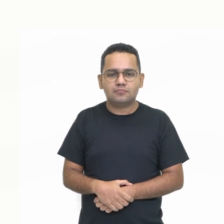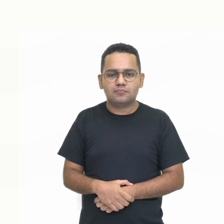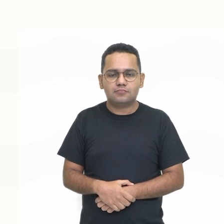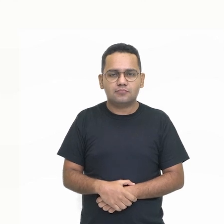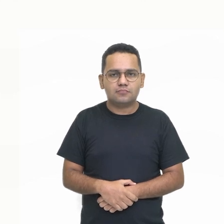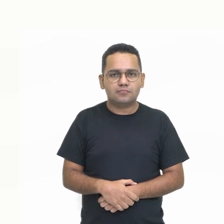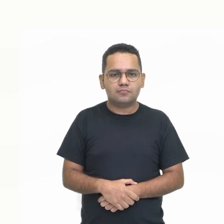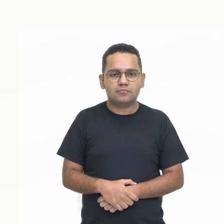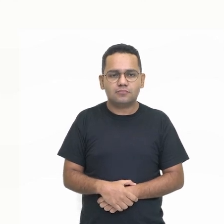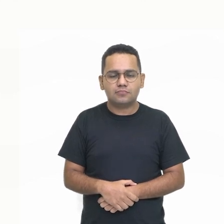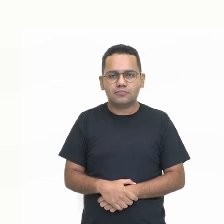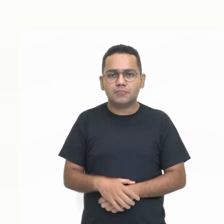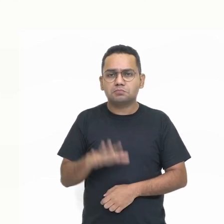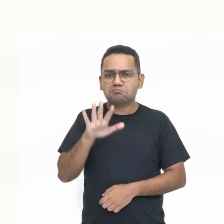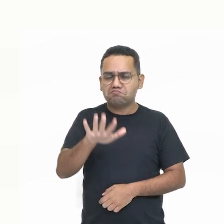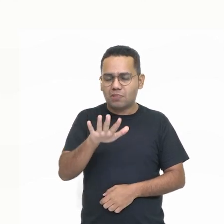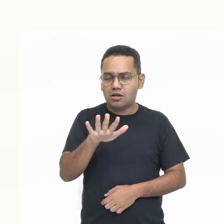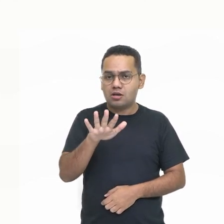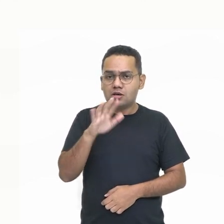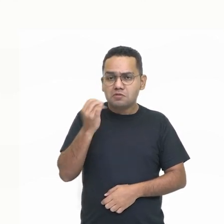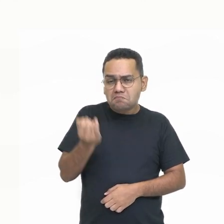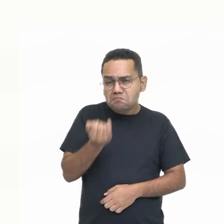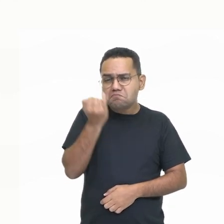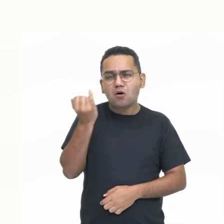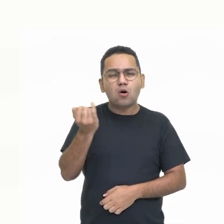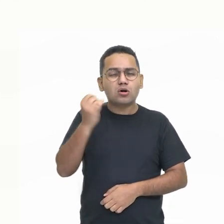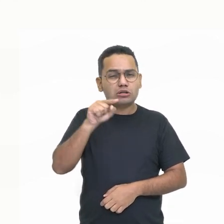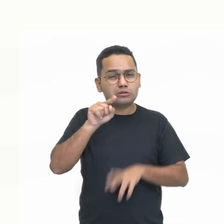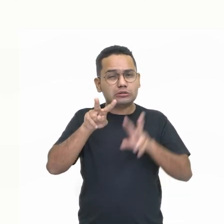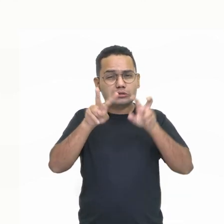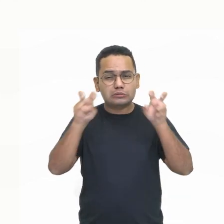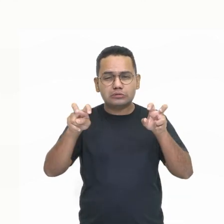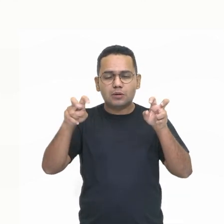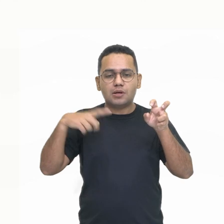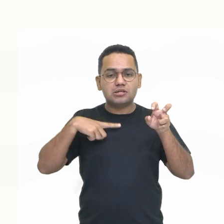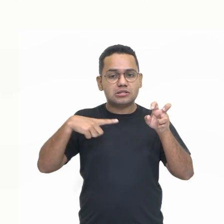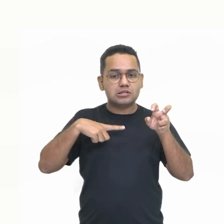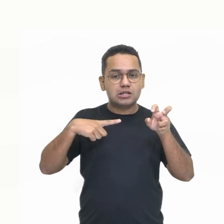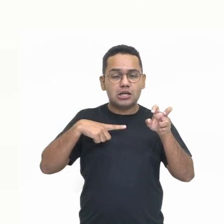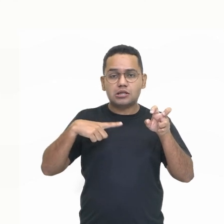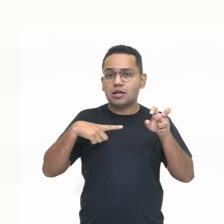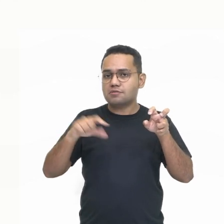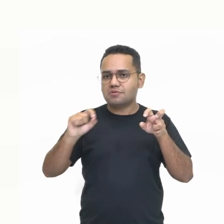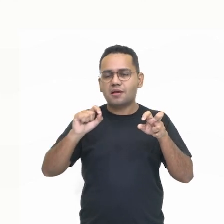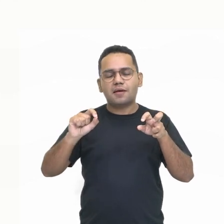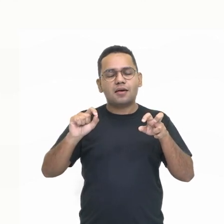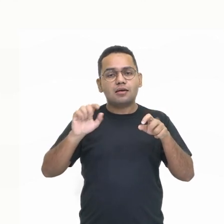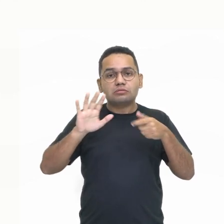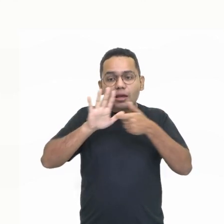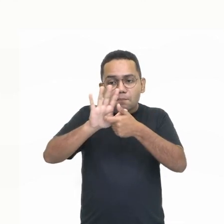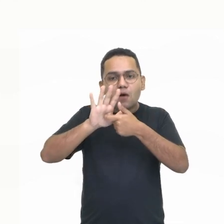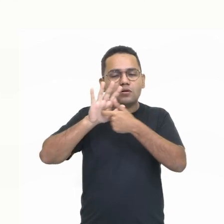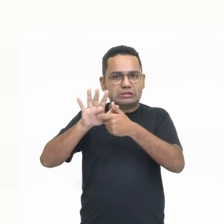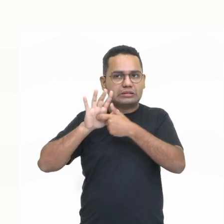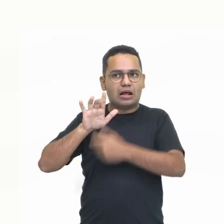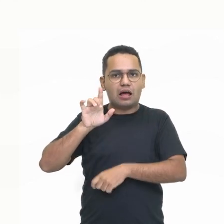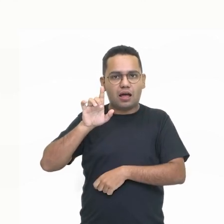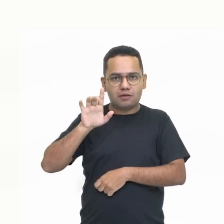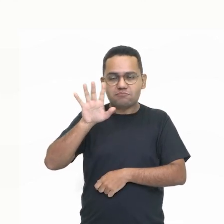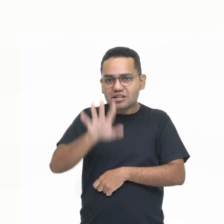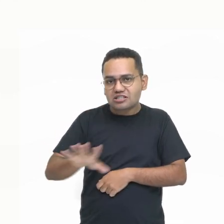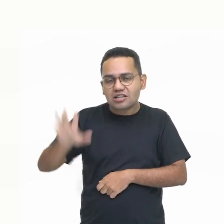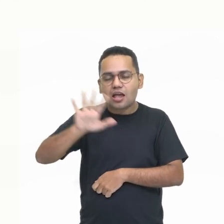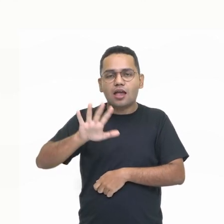das vezes, inclusive, ela é uma temática que é explorada em redações, né, de exames